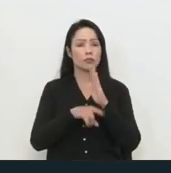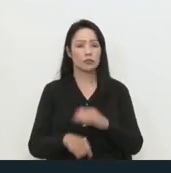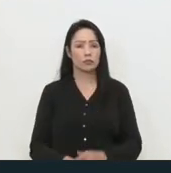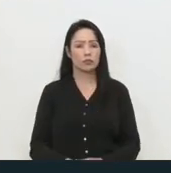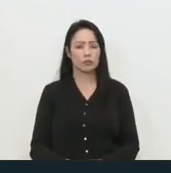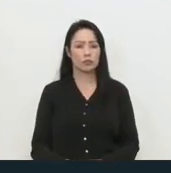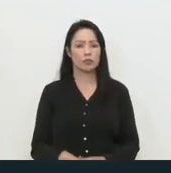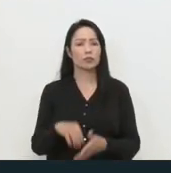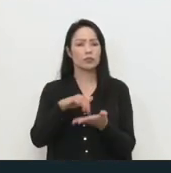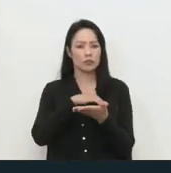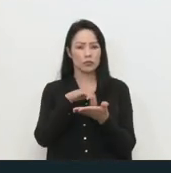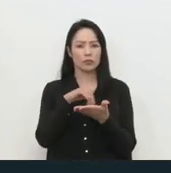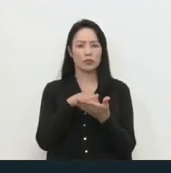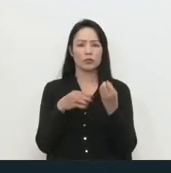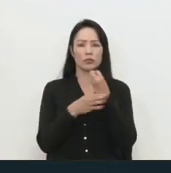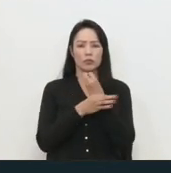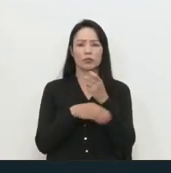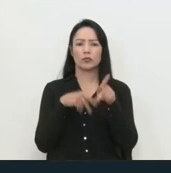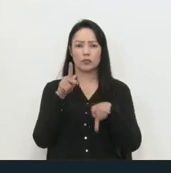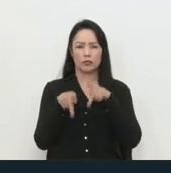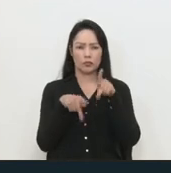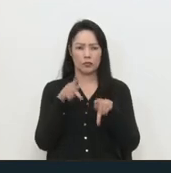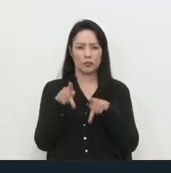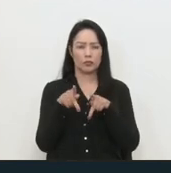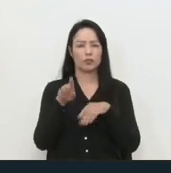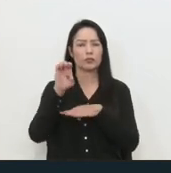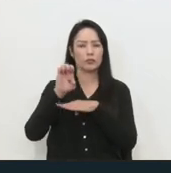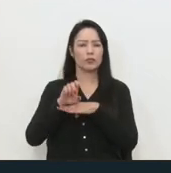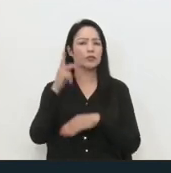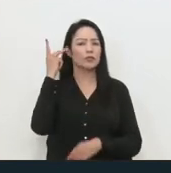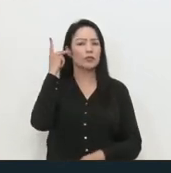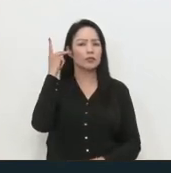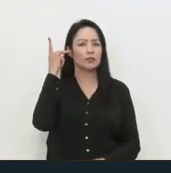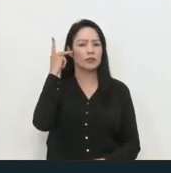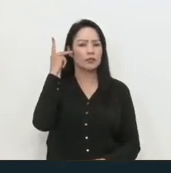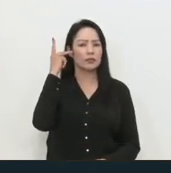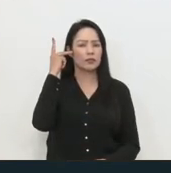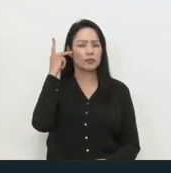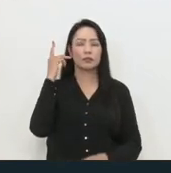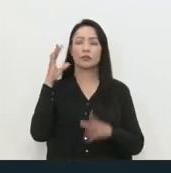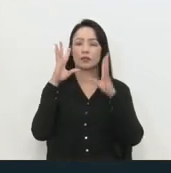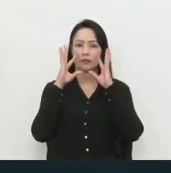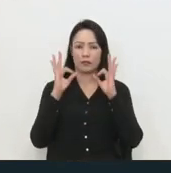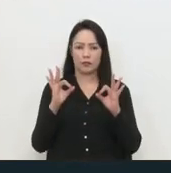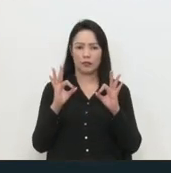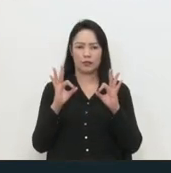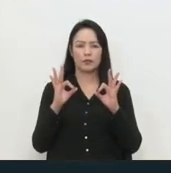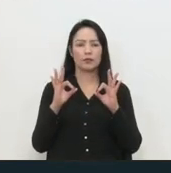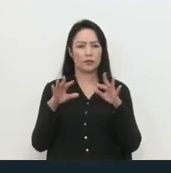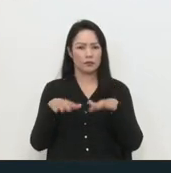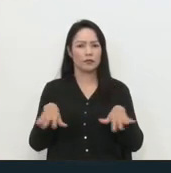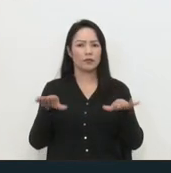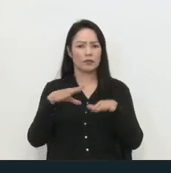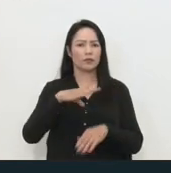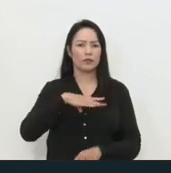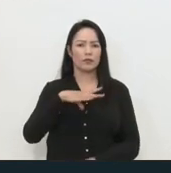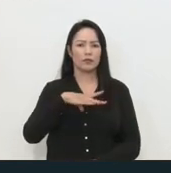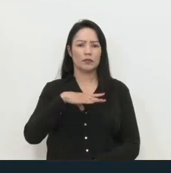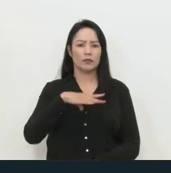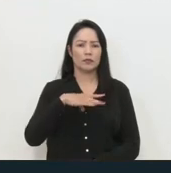Secretário de Segurança Pública do Estado de São Paulo tenha um olhar para nossa cidade